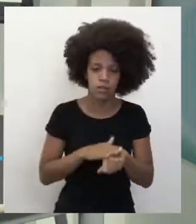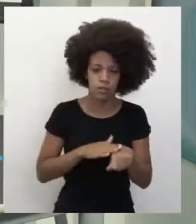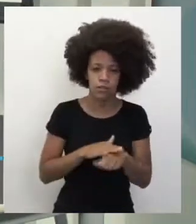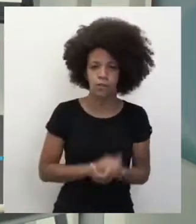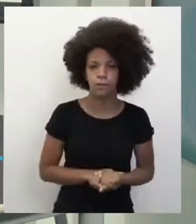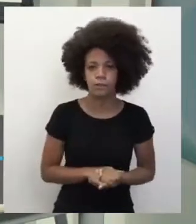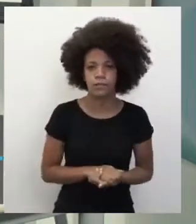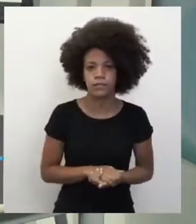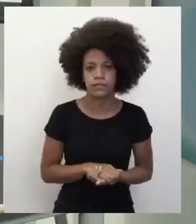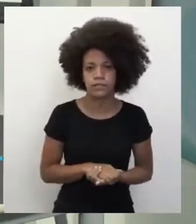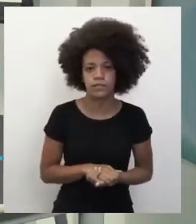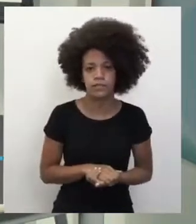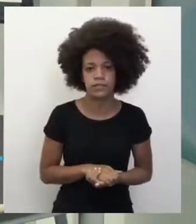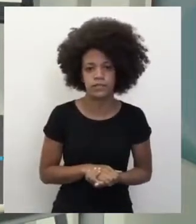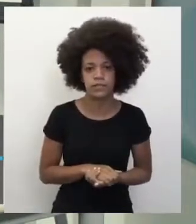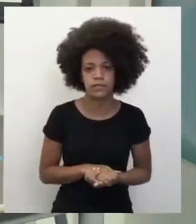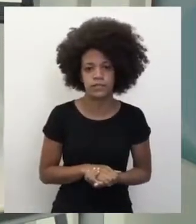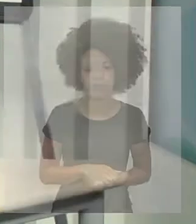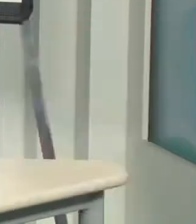gente.